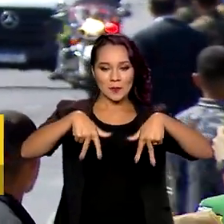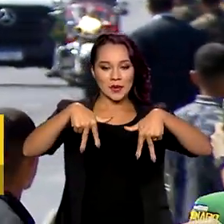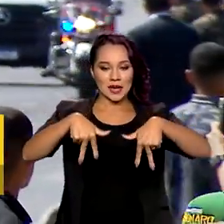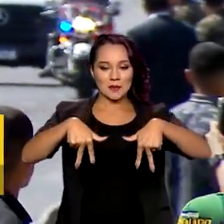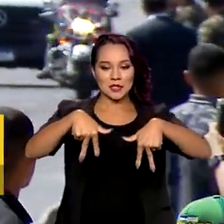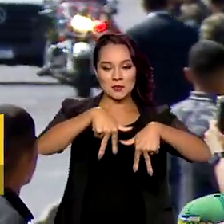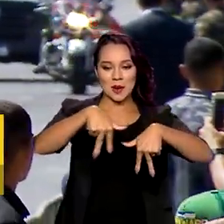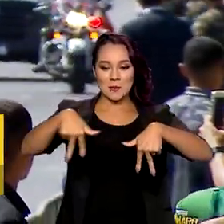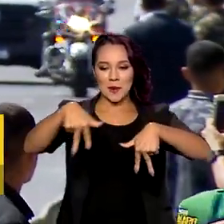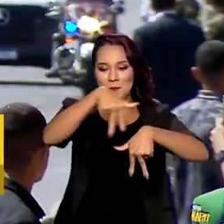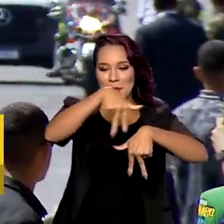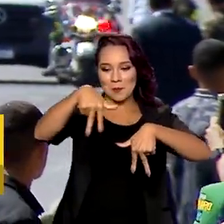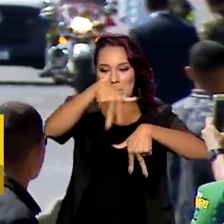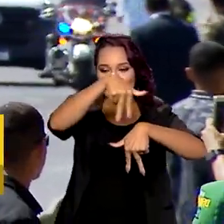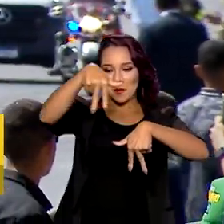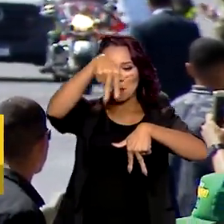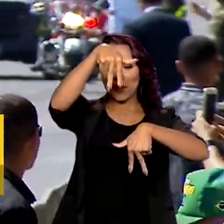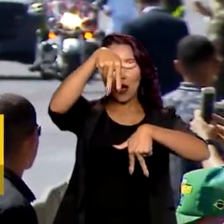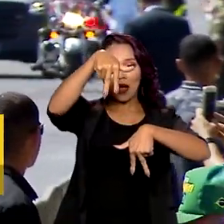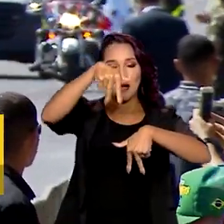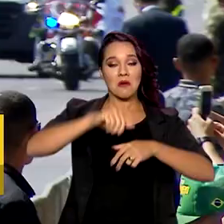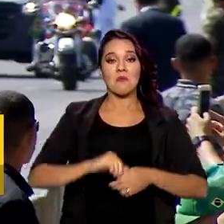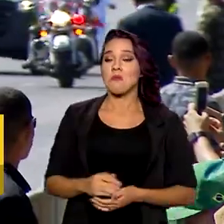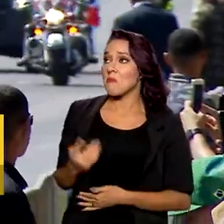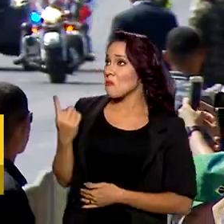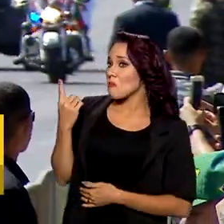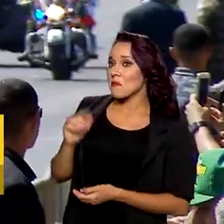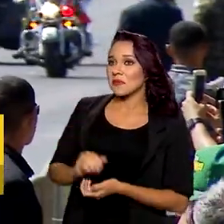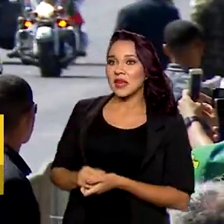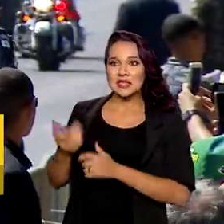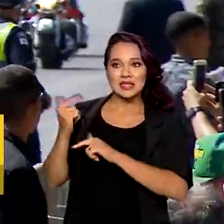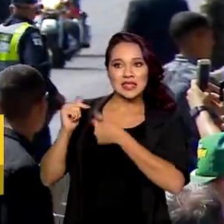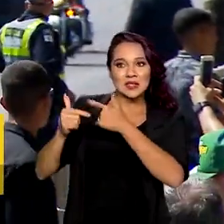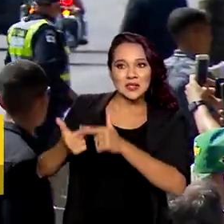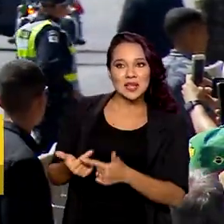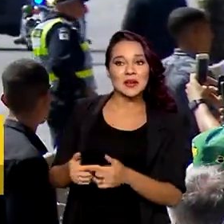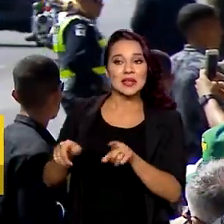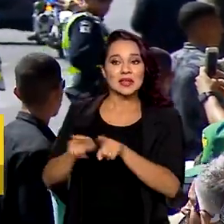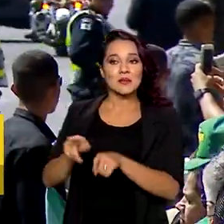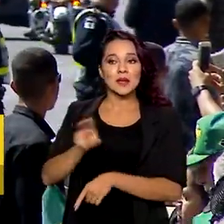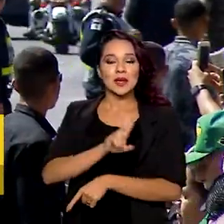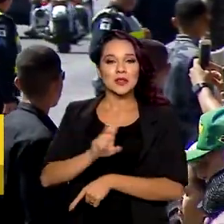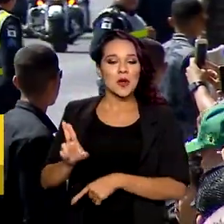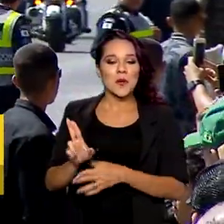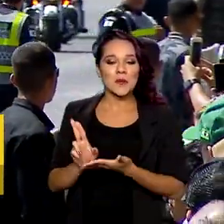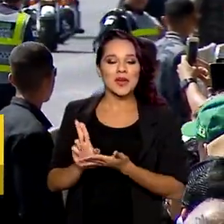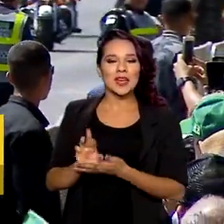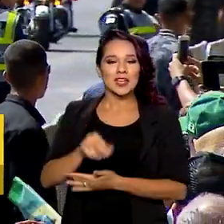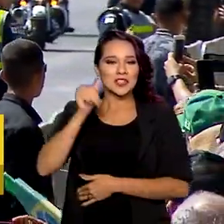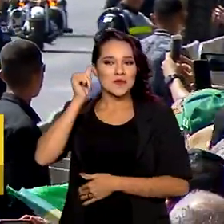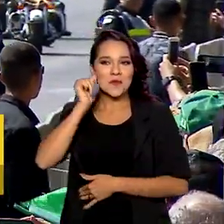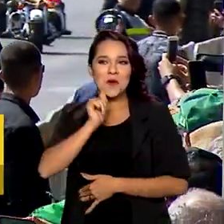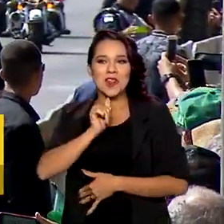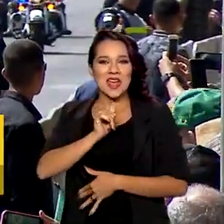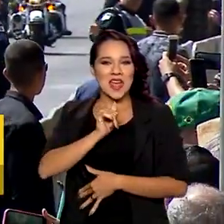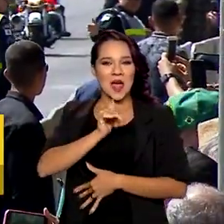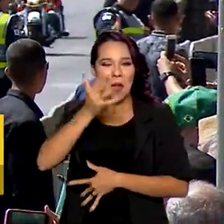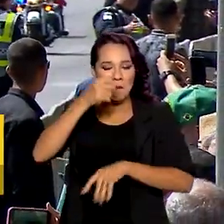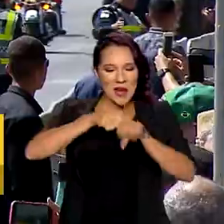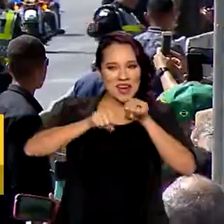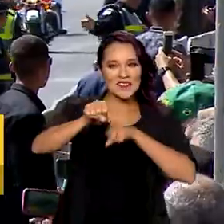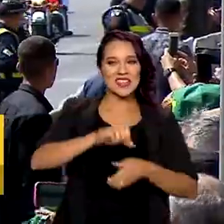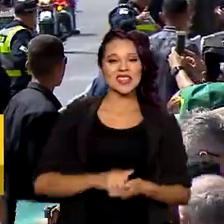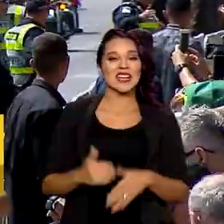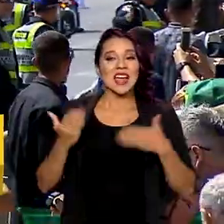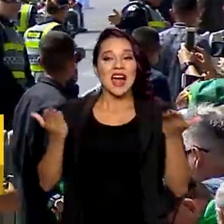gente consegue observar agora a pirâmide humana, a tradicional também chamada carinhosamente de Mulher Maravilha, né? Agora